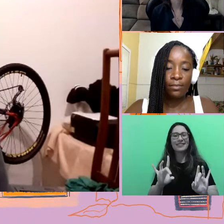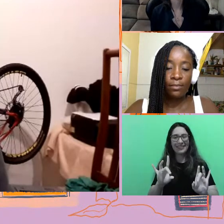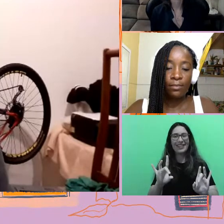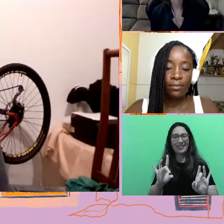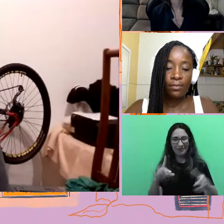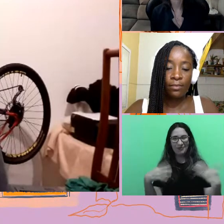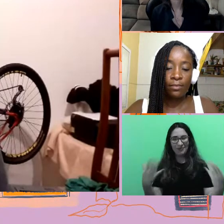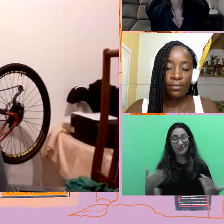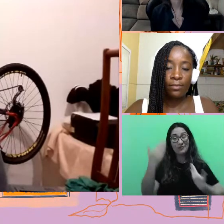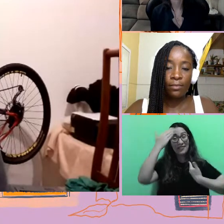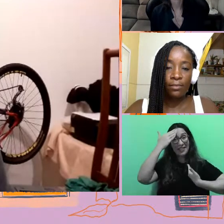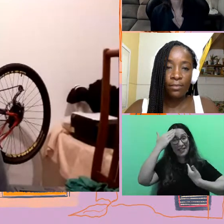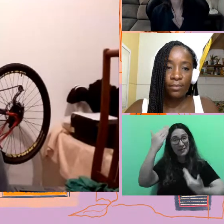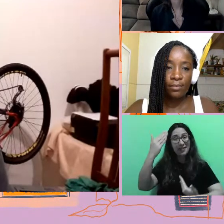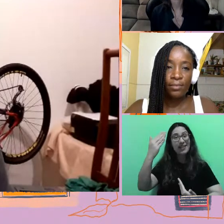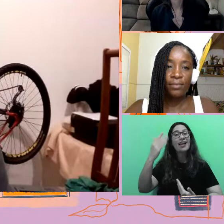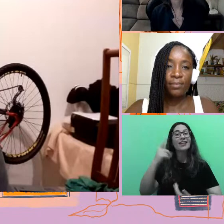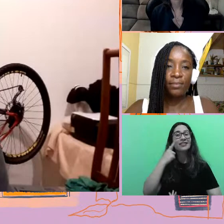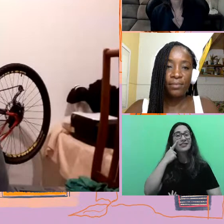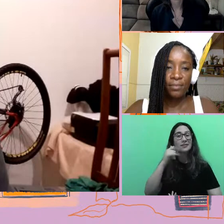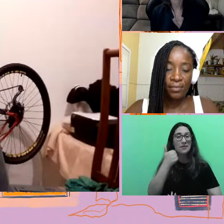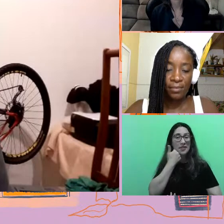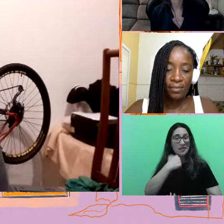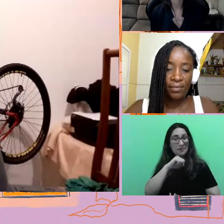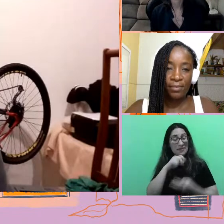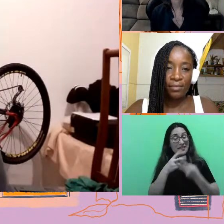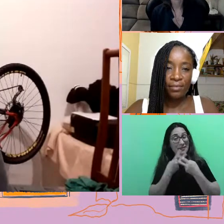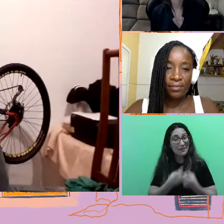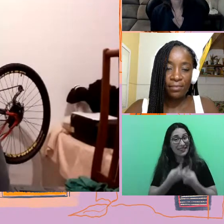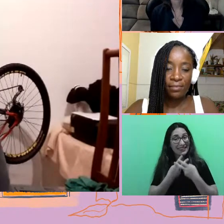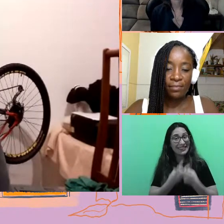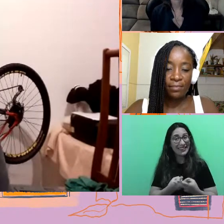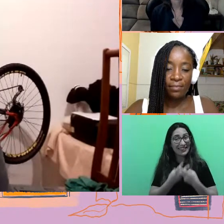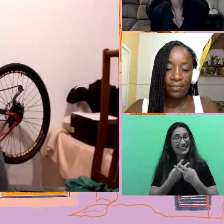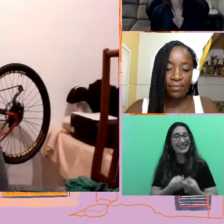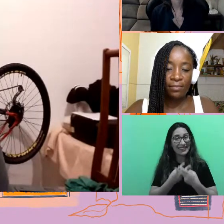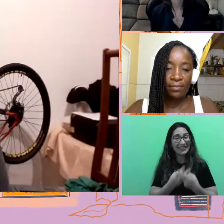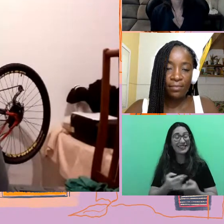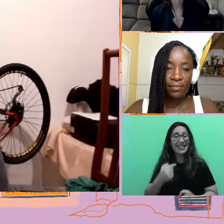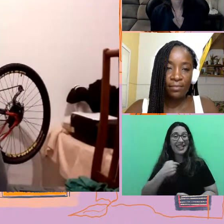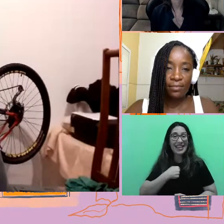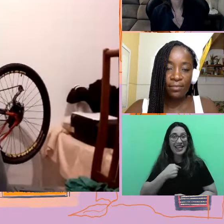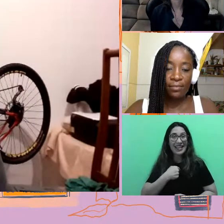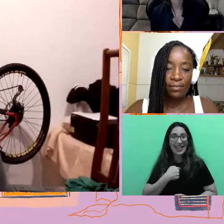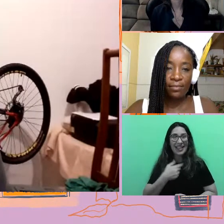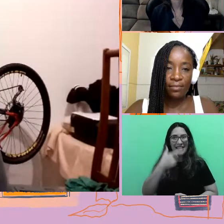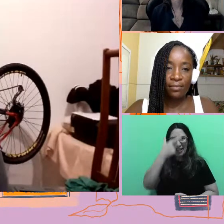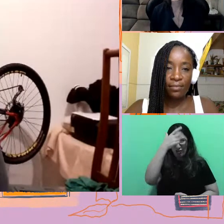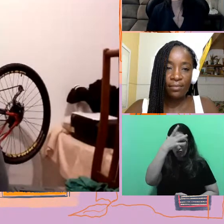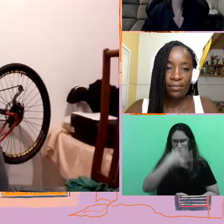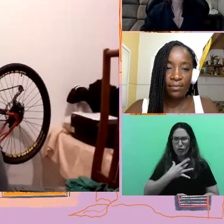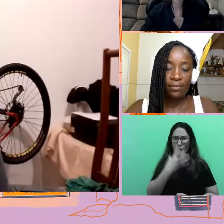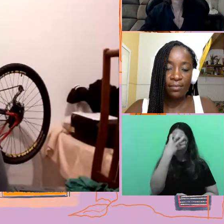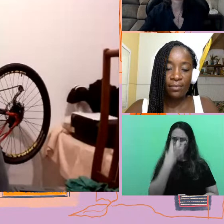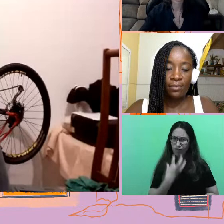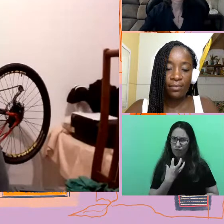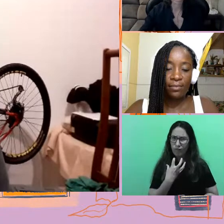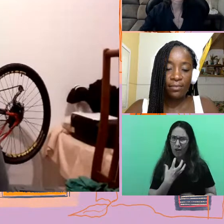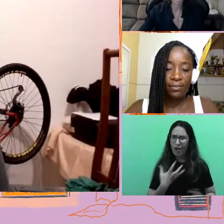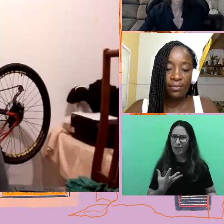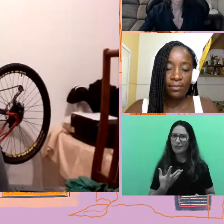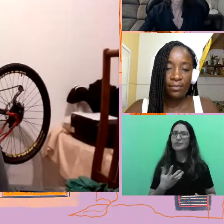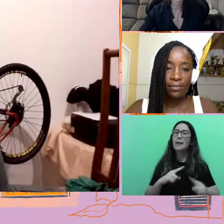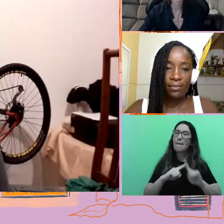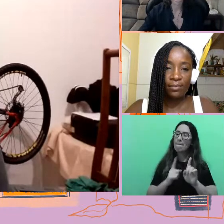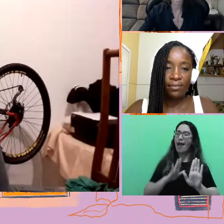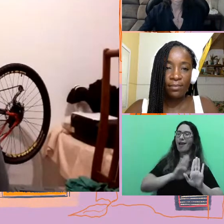aí. Obrigado aos pais também pela paciência, porque eu sou uma pessoa, né, com essa cara carrancuda, né, com essa casca grossa,